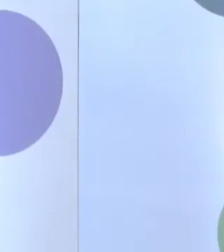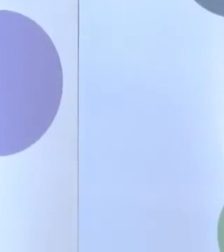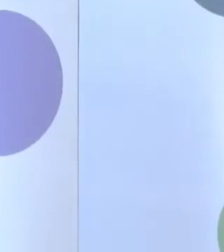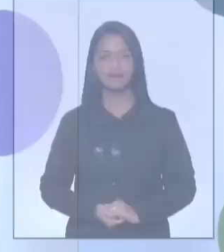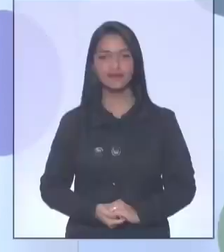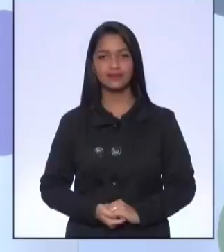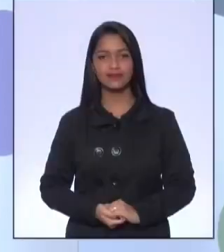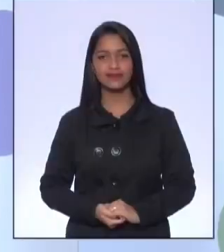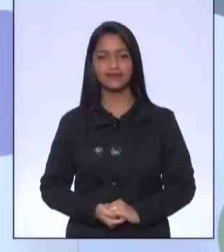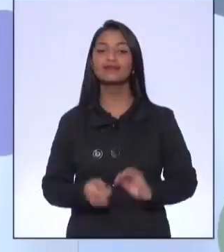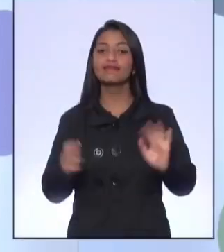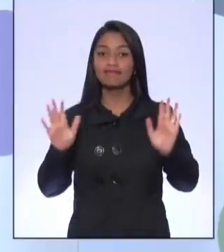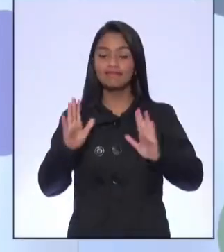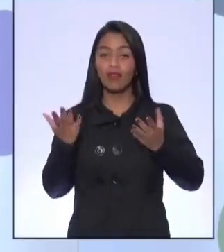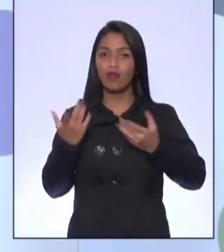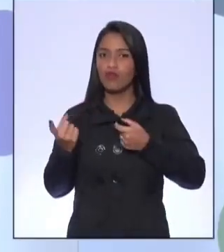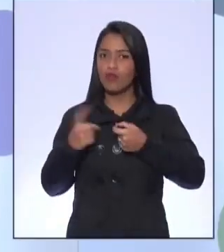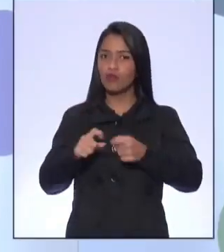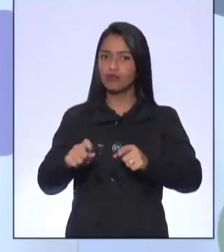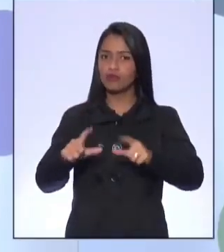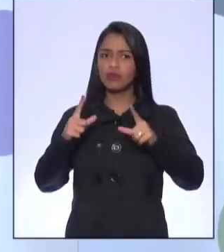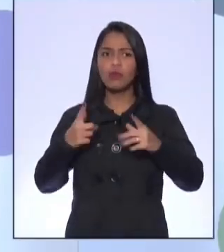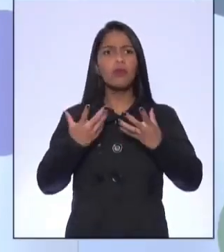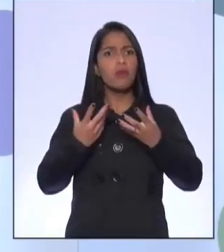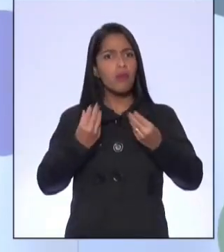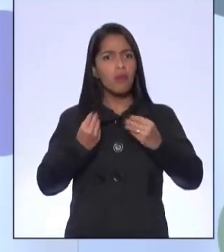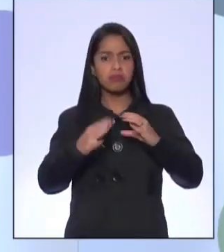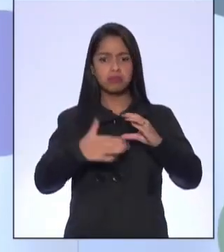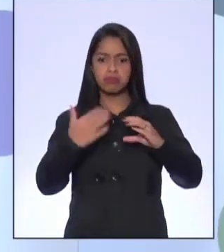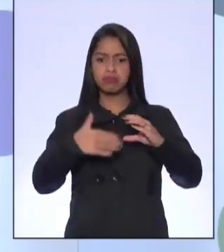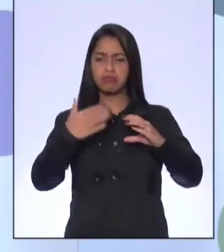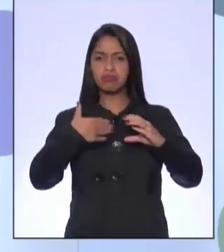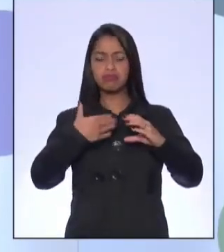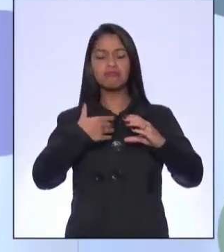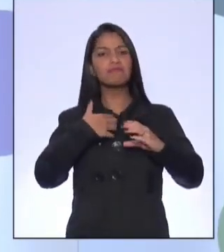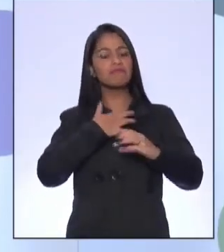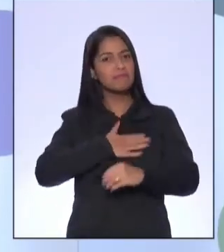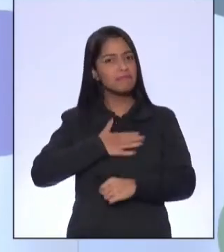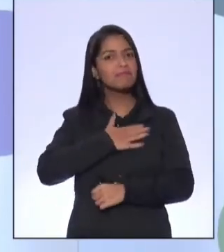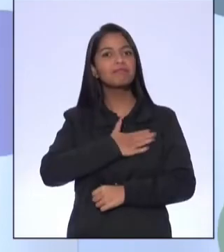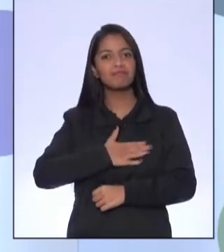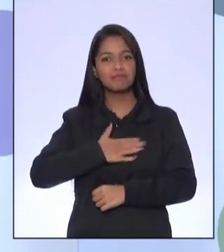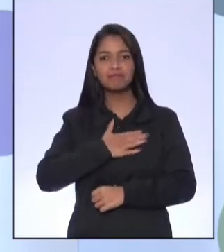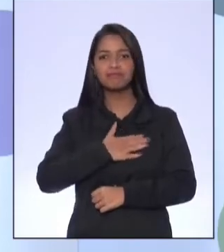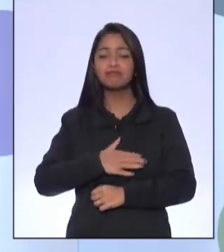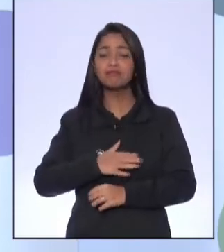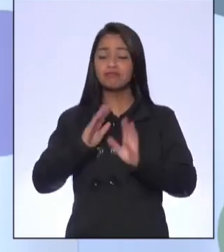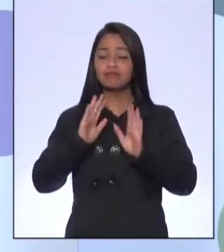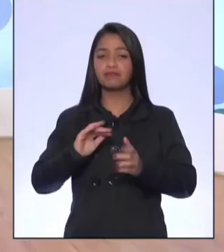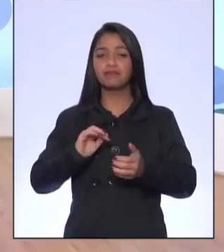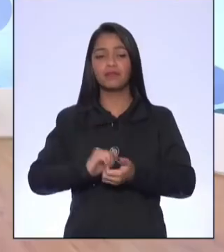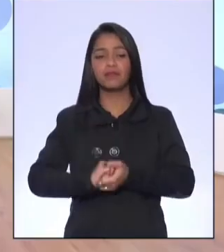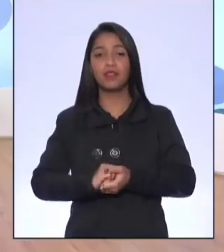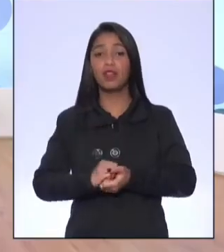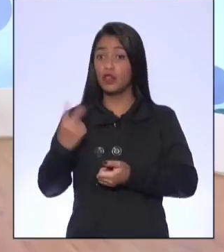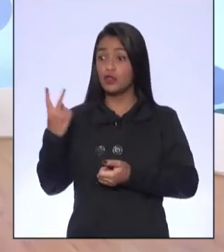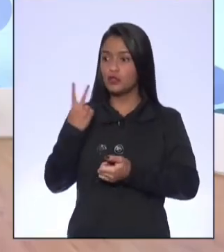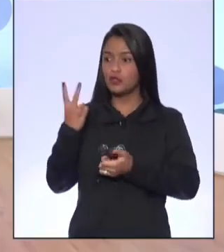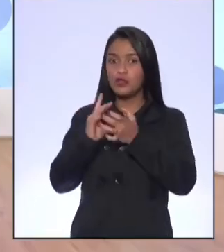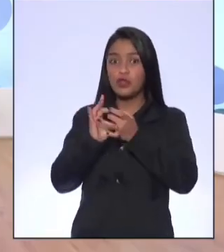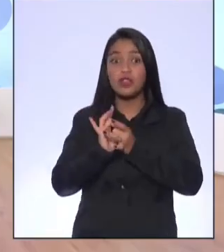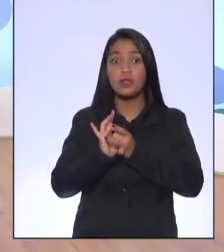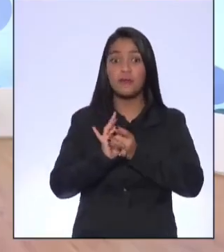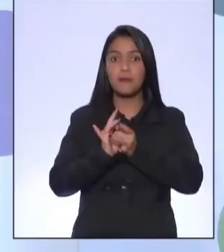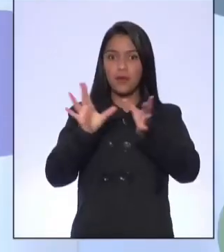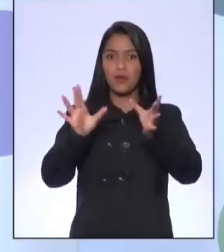Olá, pessoal, estamos de volta. O pessoal participando bastante no chat, Jonas. Estou gostando de ver. Inclusive, 2 segundos depois que a gente liberou o chat,